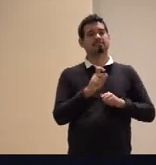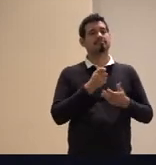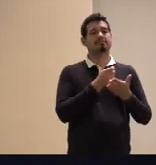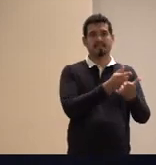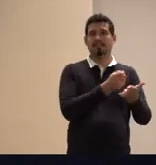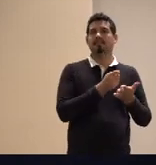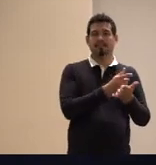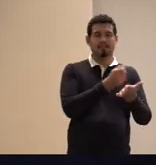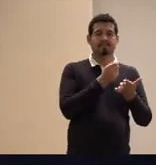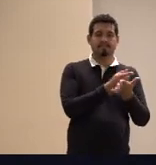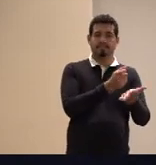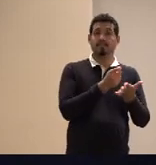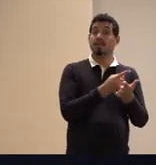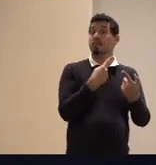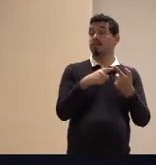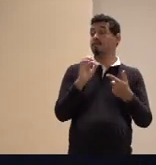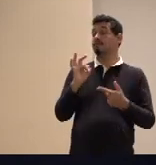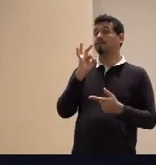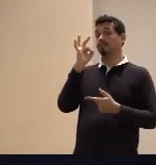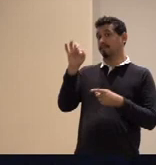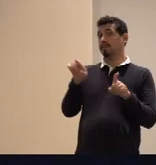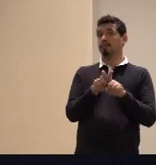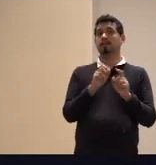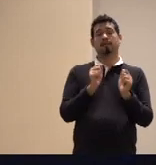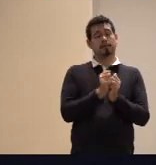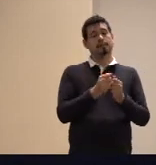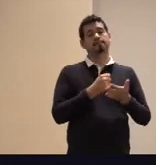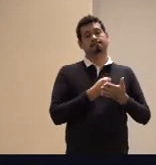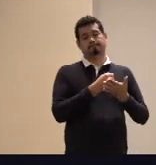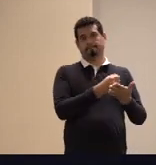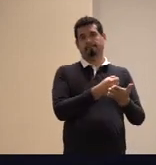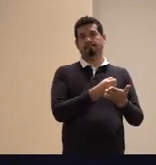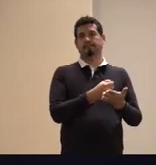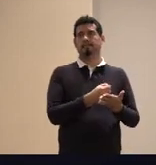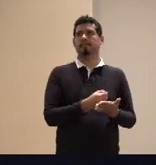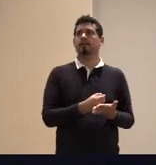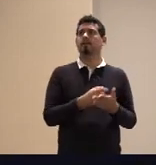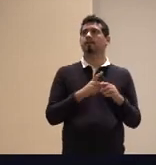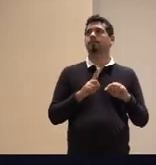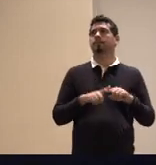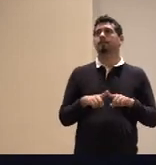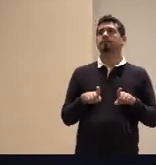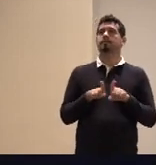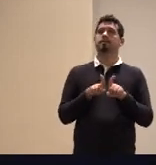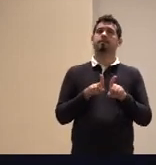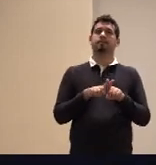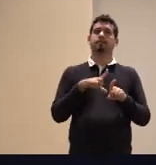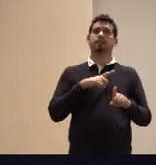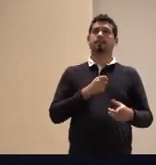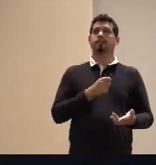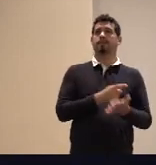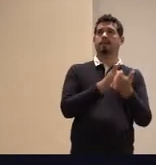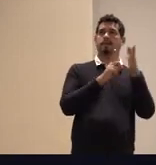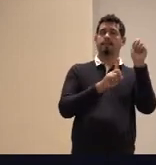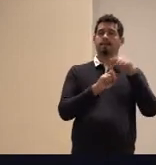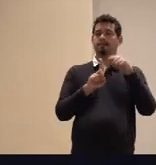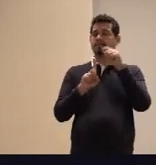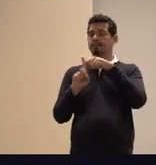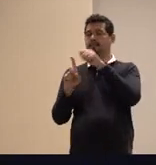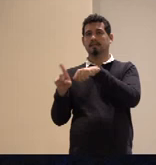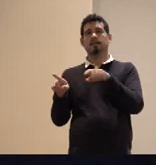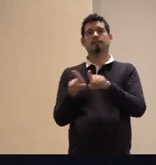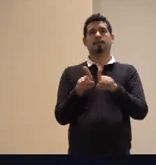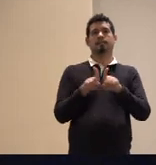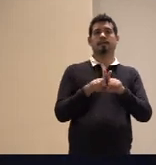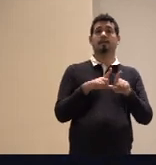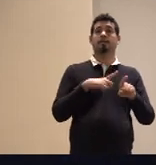porque quando tiver, né, então está sempre contribuindo. Mas é feito esse depósito mensal ali, onde que é